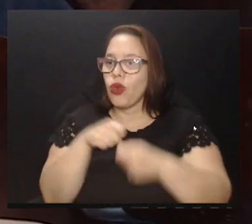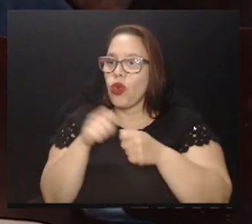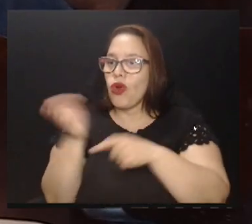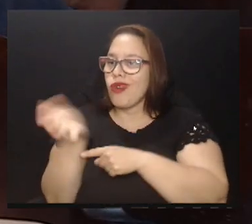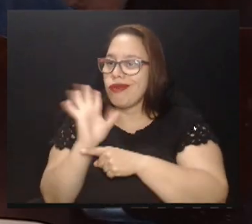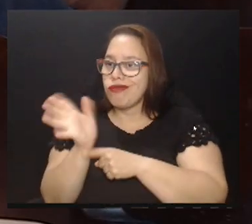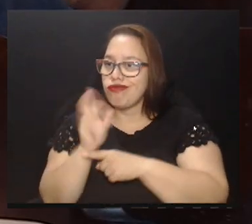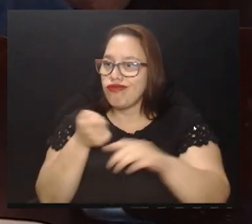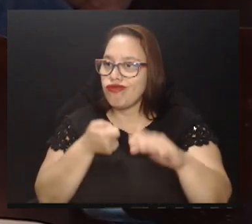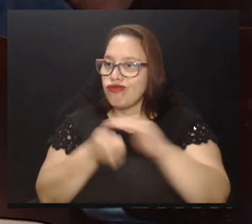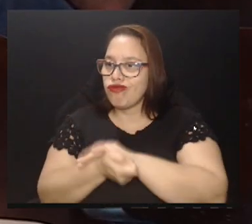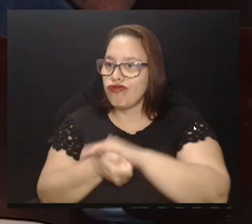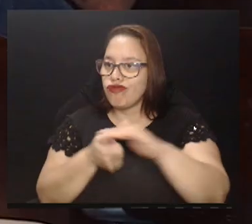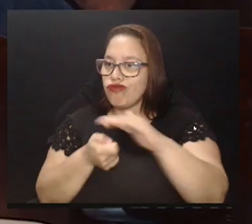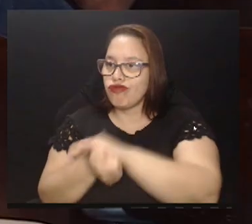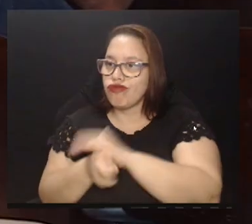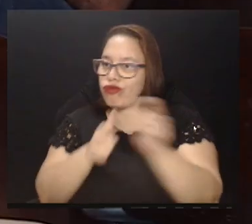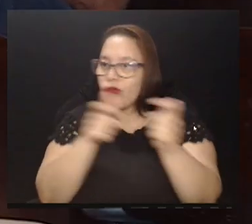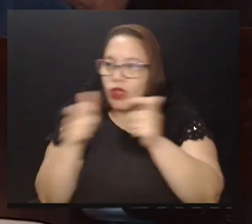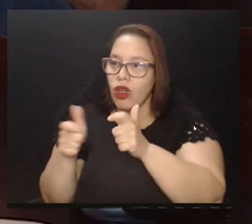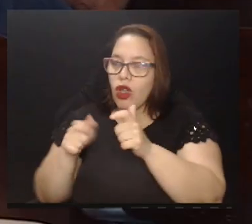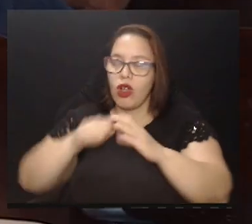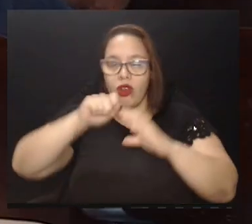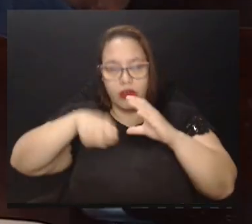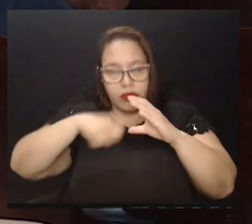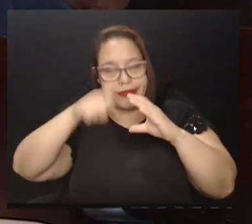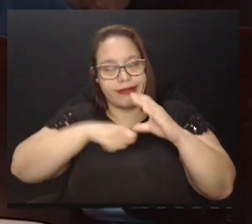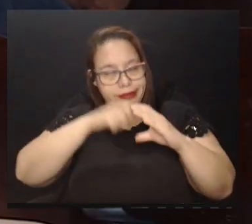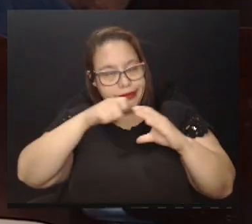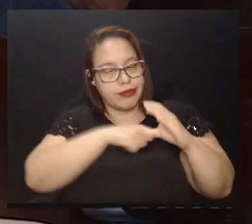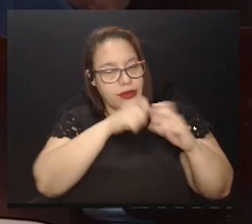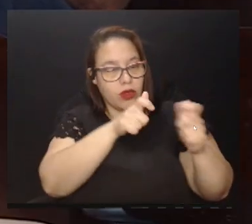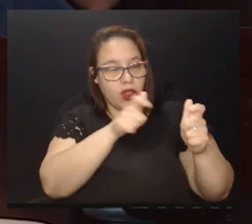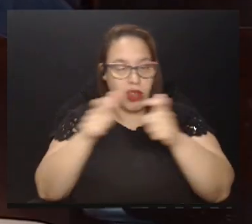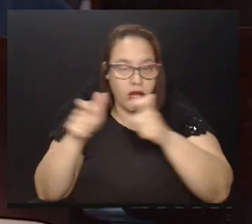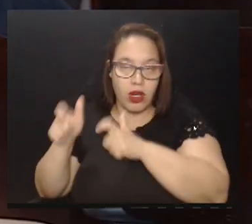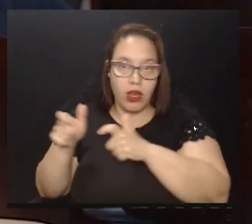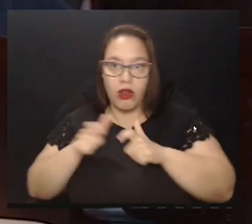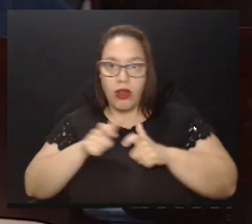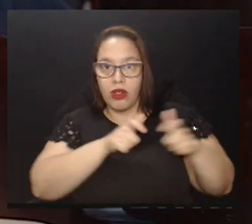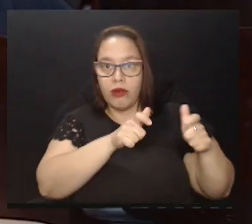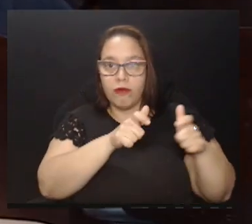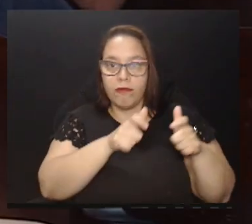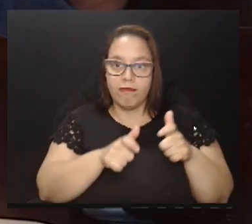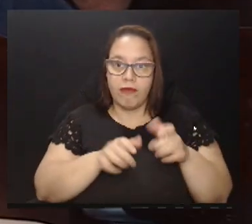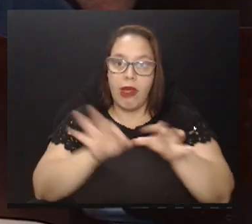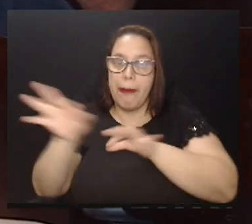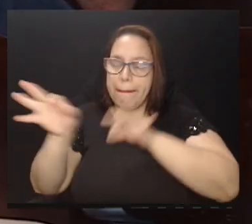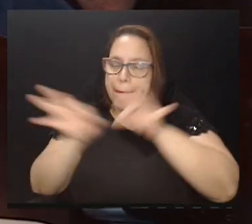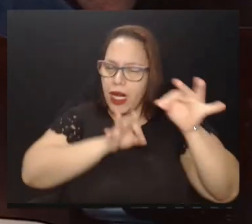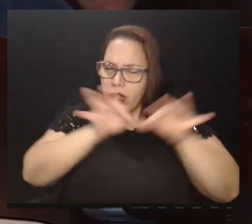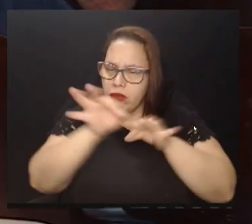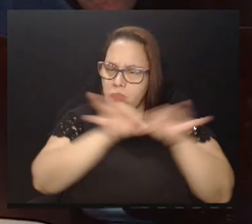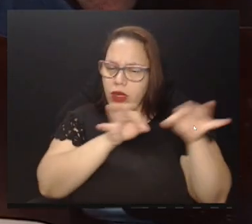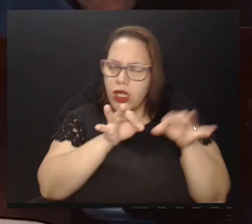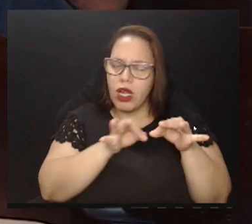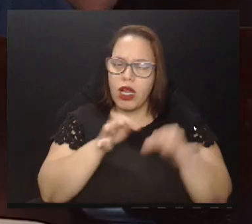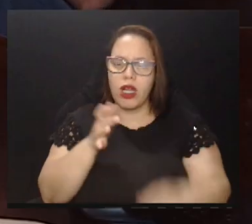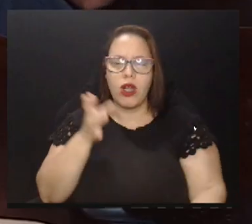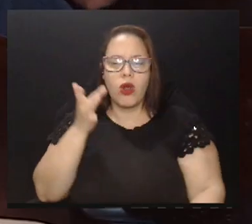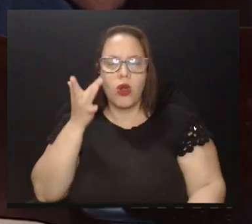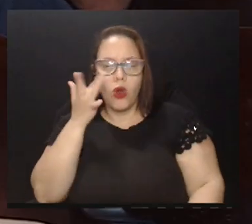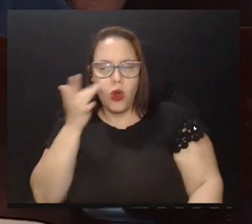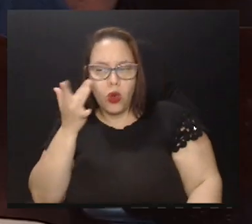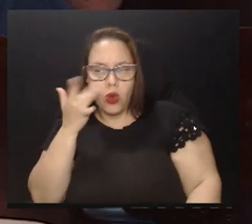Aonde que a gente vai rodar? Como é que vão ser as locações? A preparação dos atores, como é que vai ser?